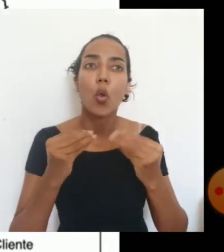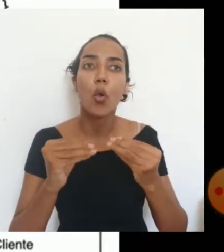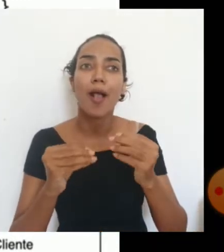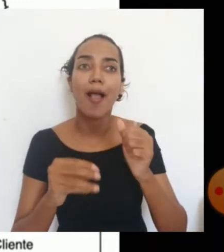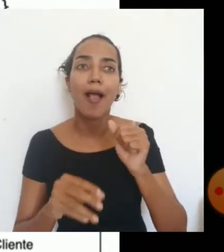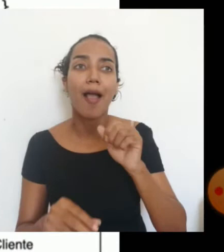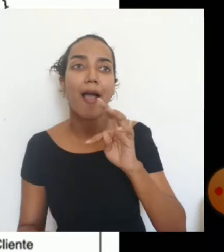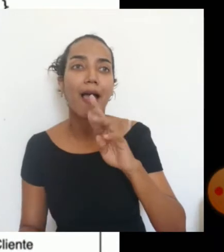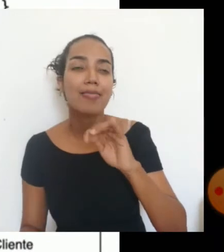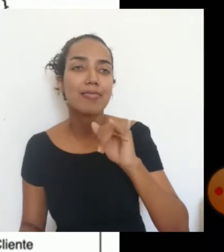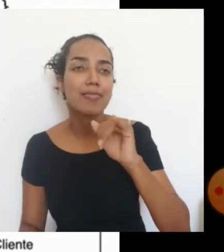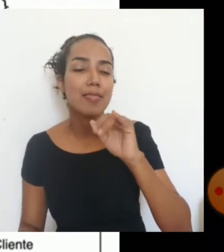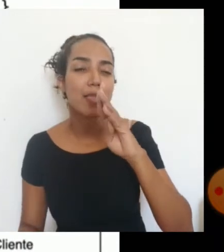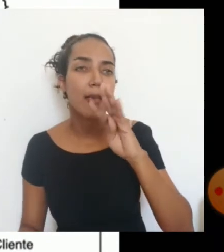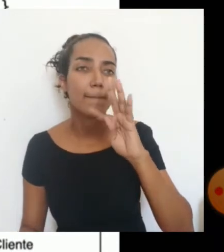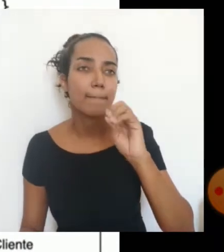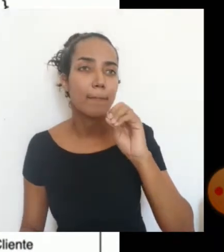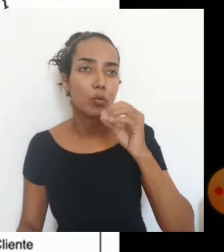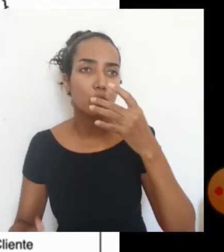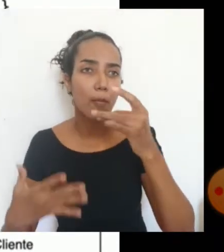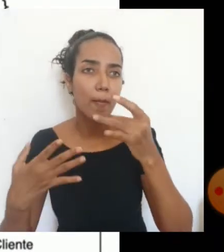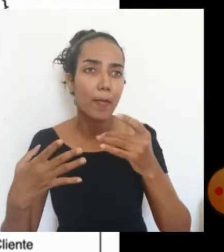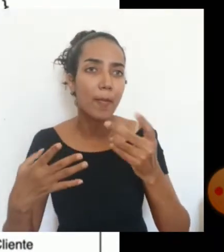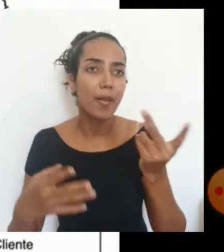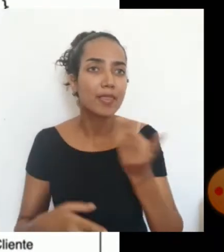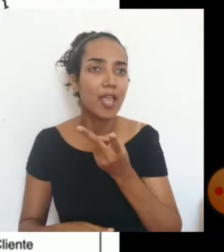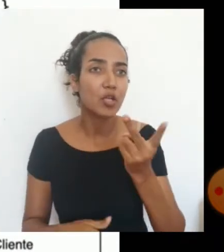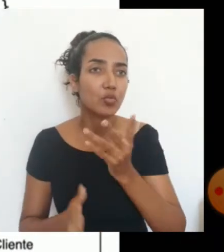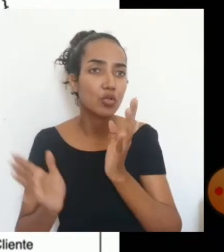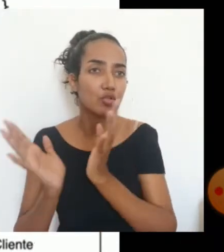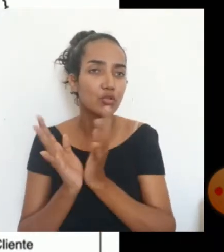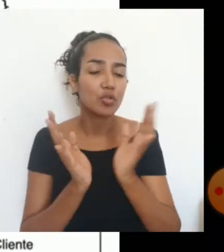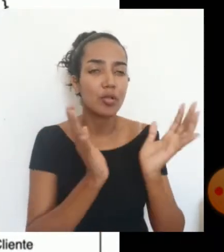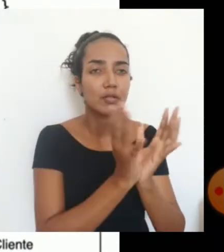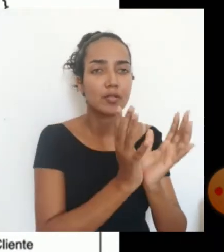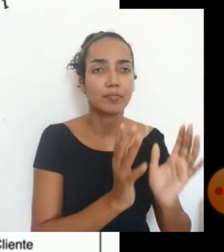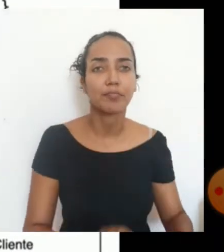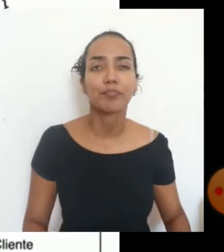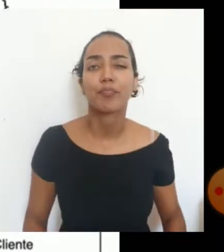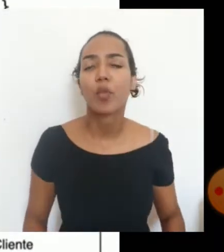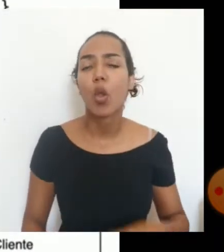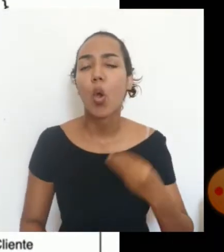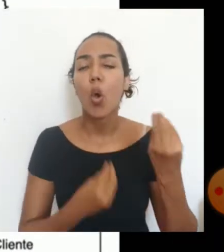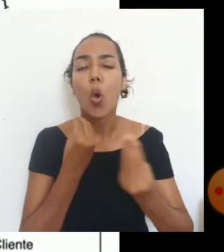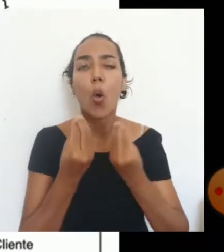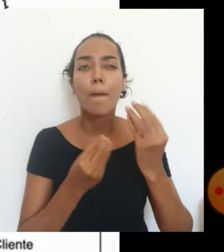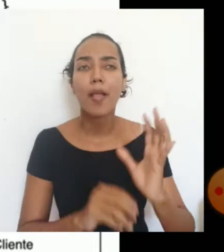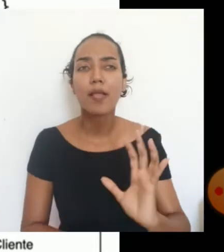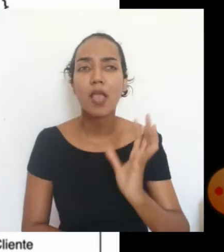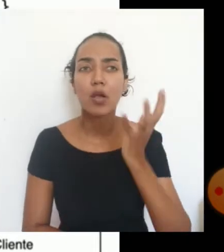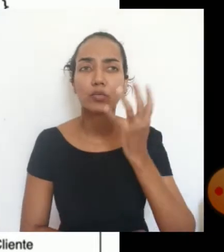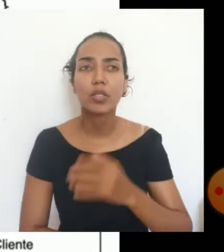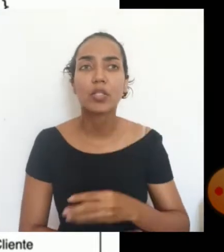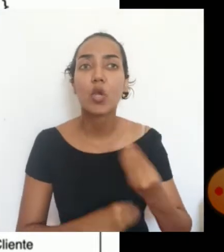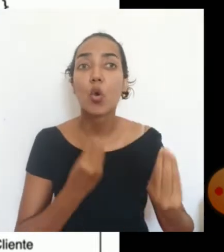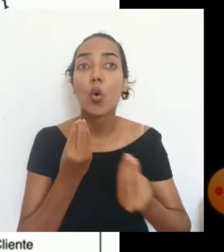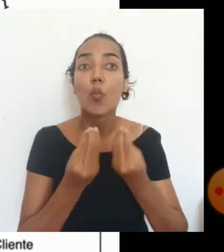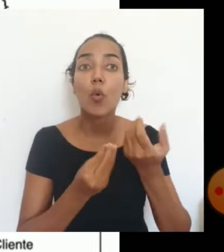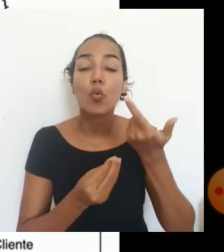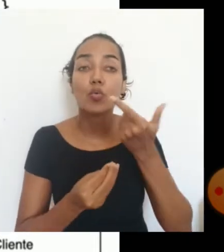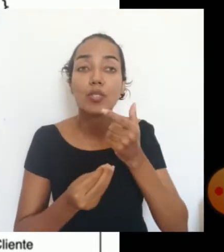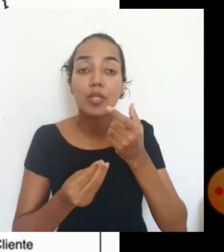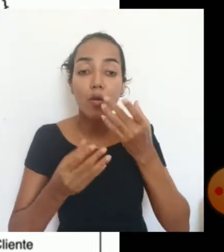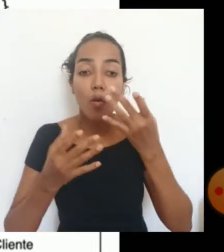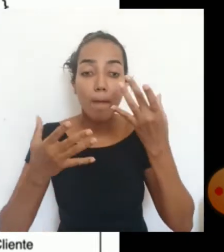numa definição um pouco mais simples. Como é que isso acontece? Porque como é que eu consigo definir um atributo titular na classe conta? Vejam